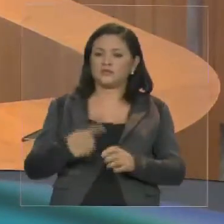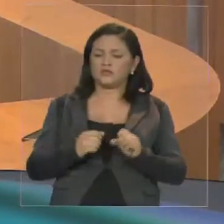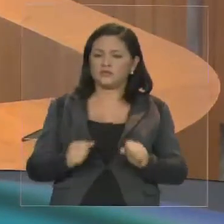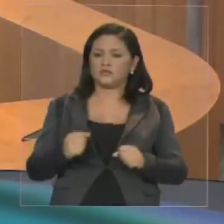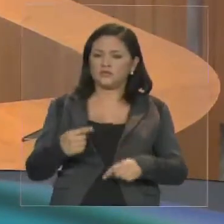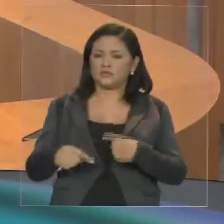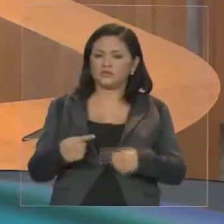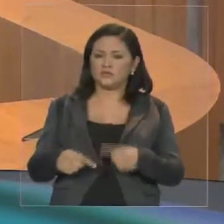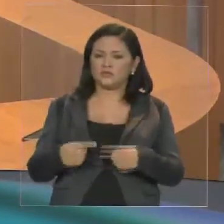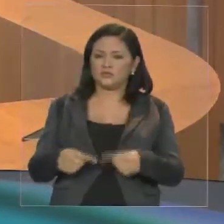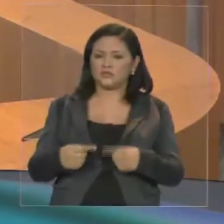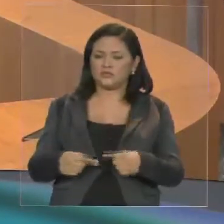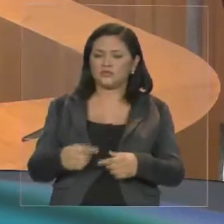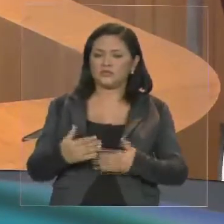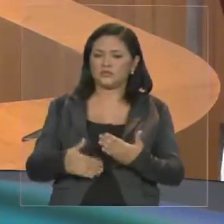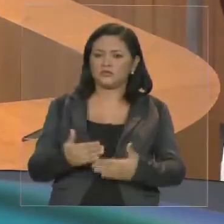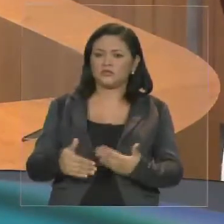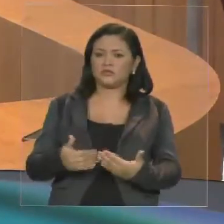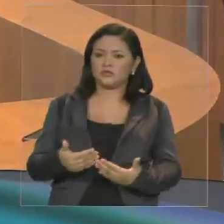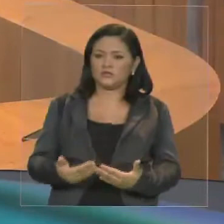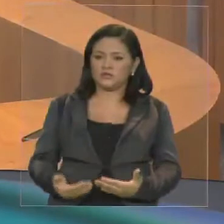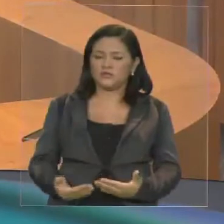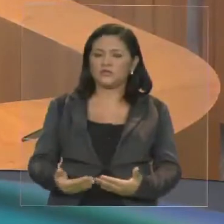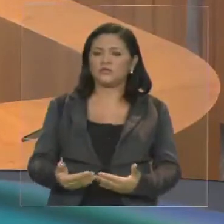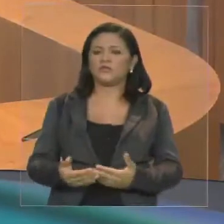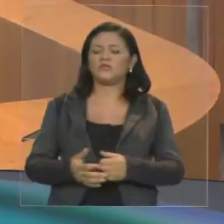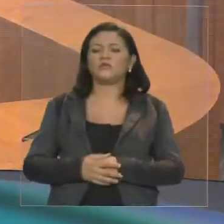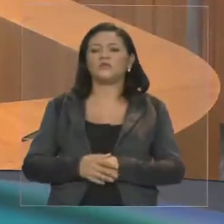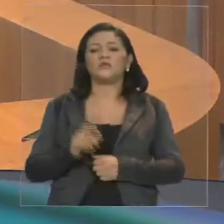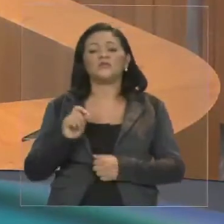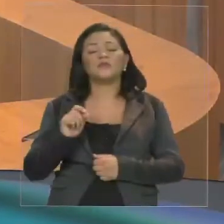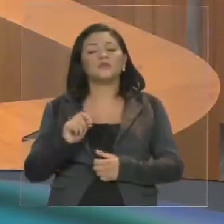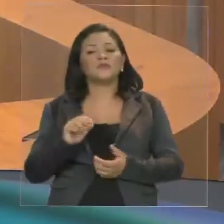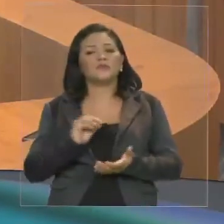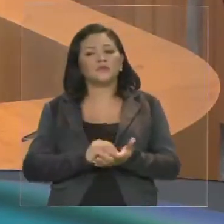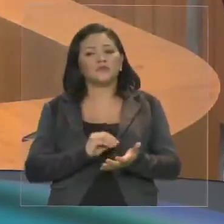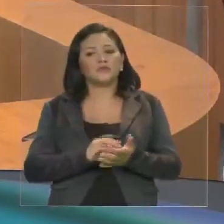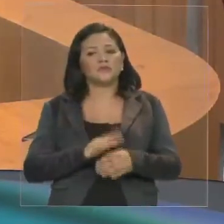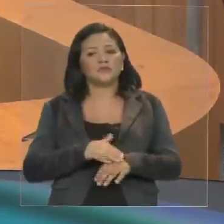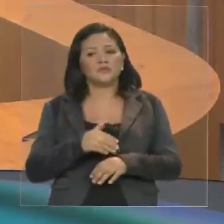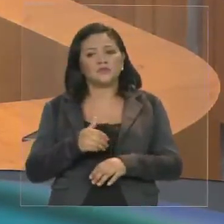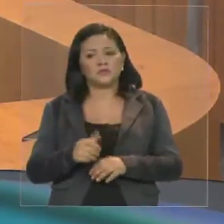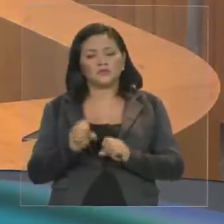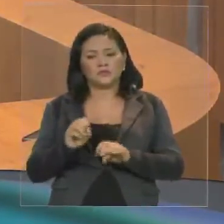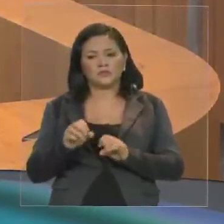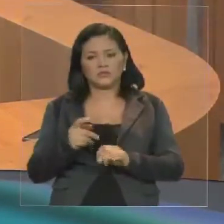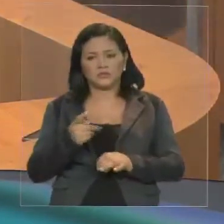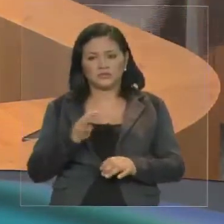discutir os avanços e os retrocessos na educação pública no Estado do Maranhão.